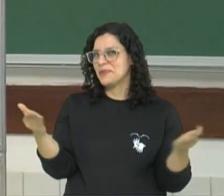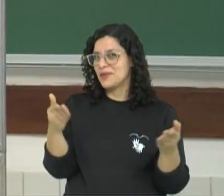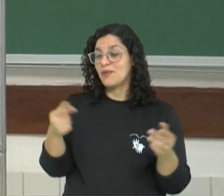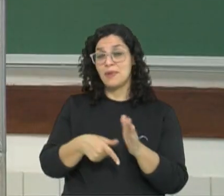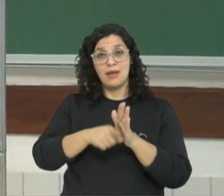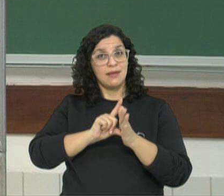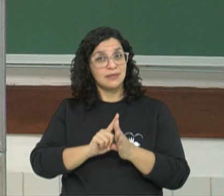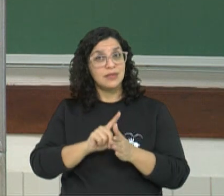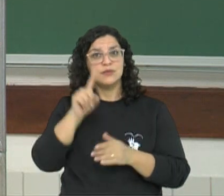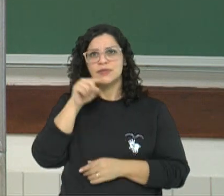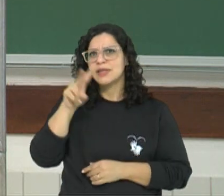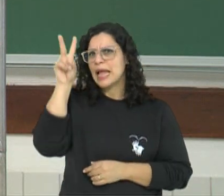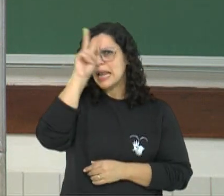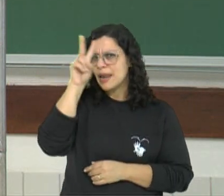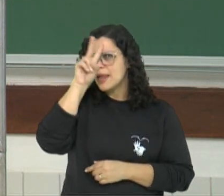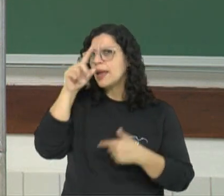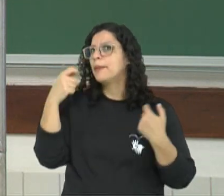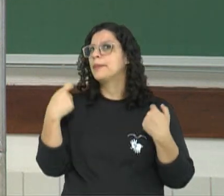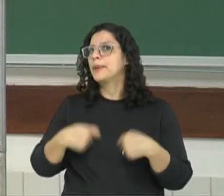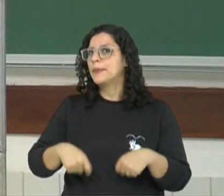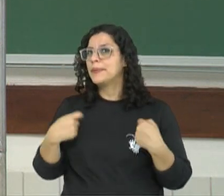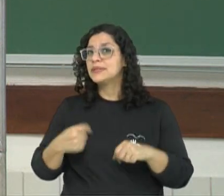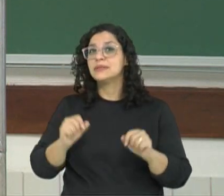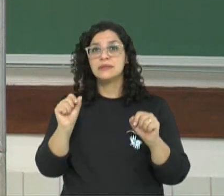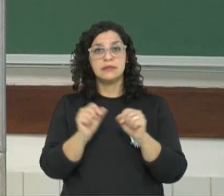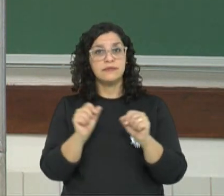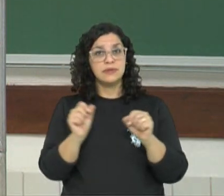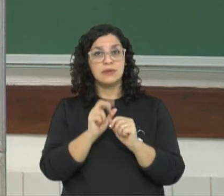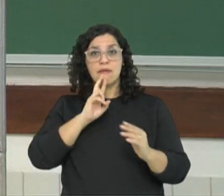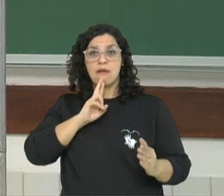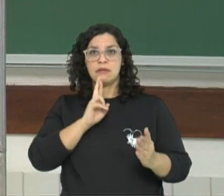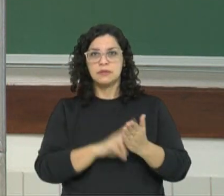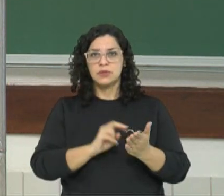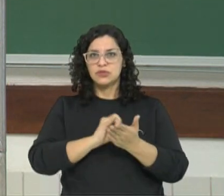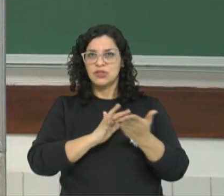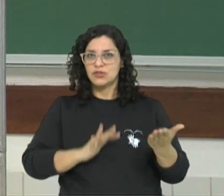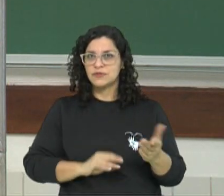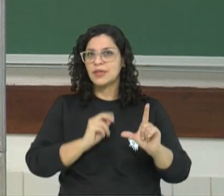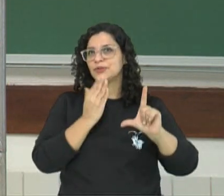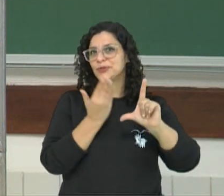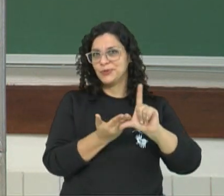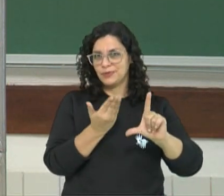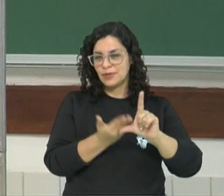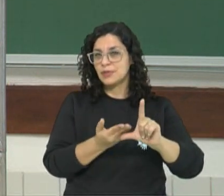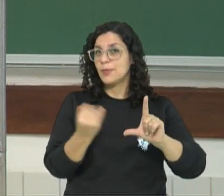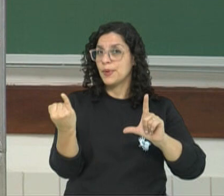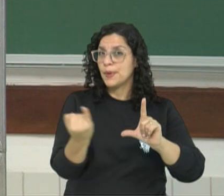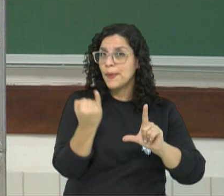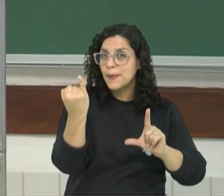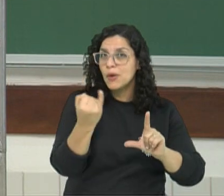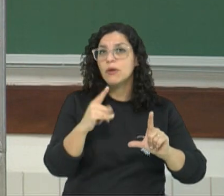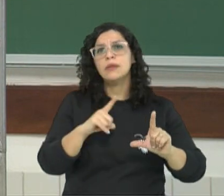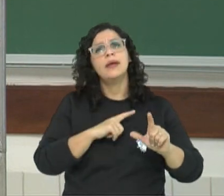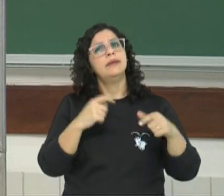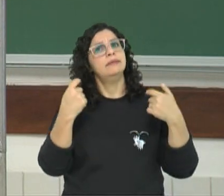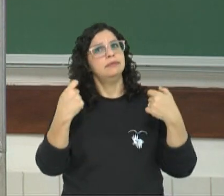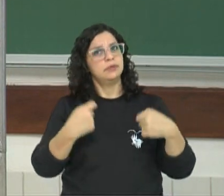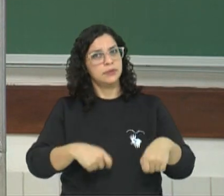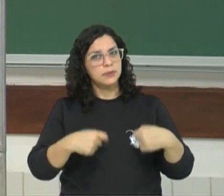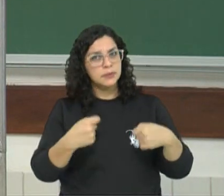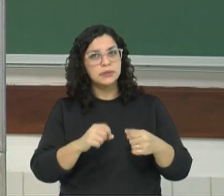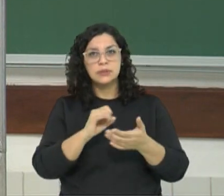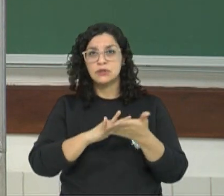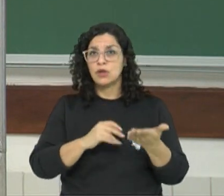nada, lembre-se do seguinte, faça as atividades obrigatórias, que é muito importante, certo? Atividade lá do Classroom,